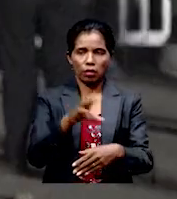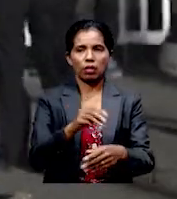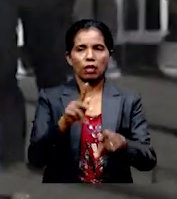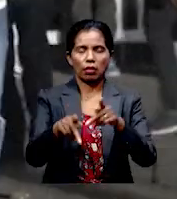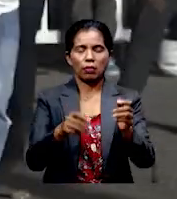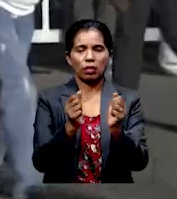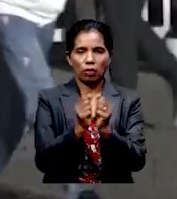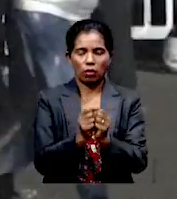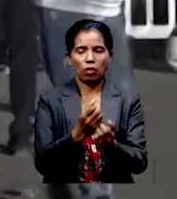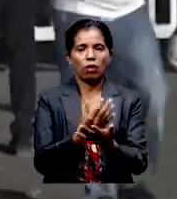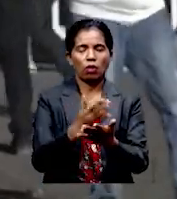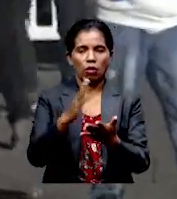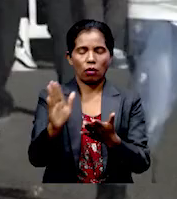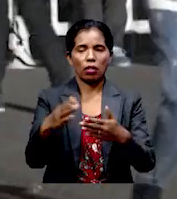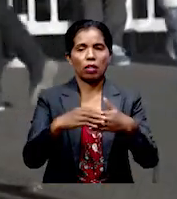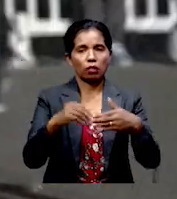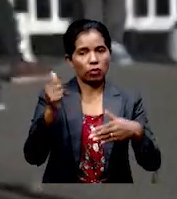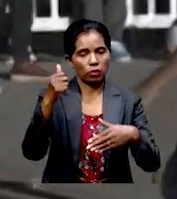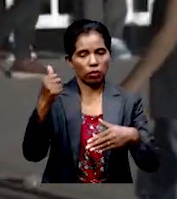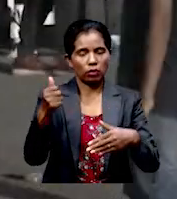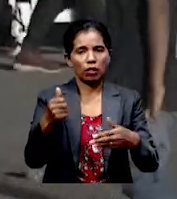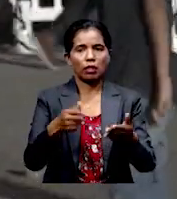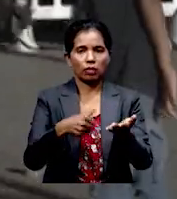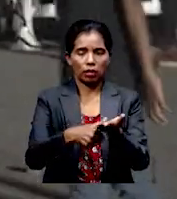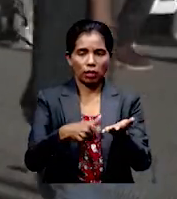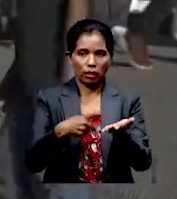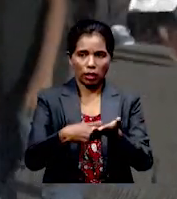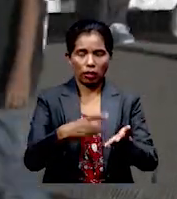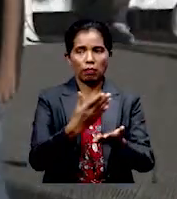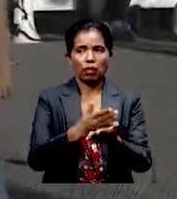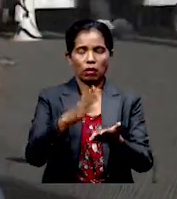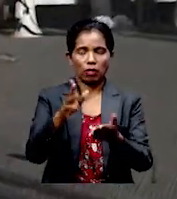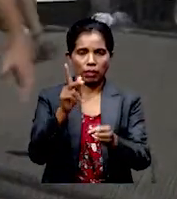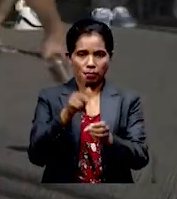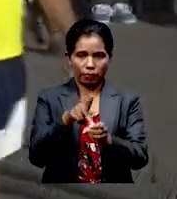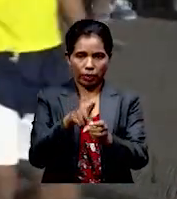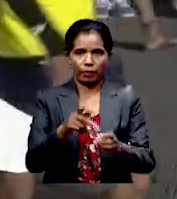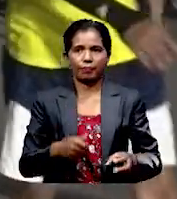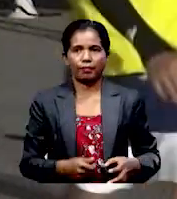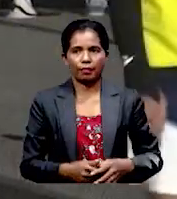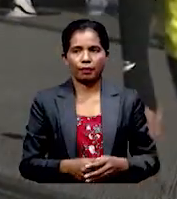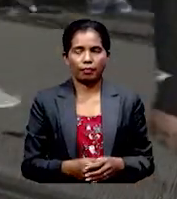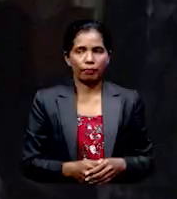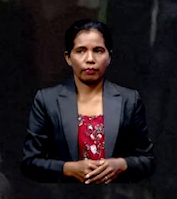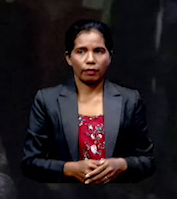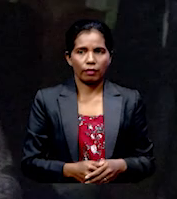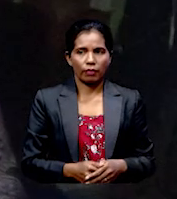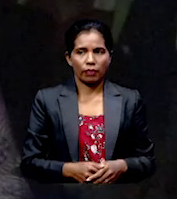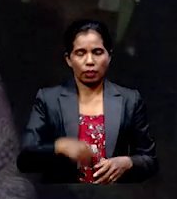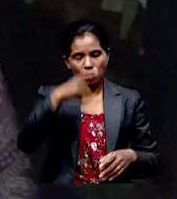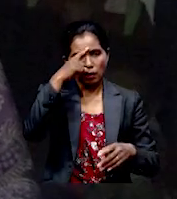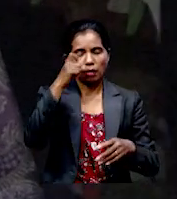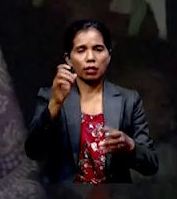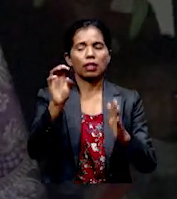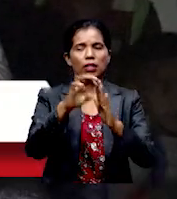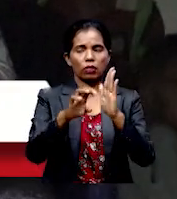sosa tiquete dólar sanulu, nune osan tiquete ne bela sosa combustível. Tamba iha estruturado,